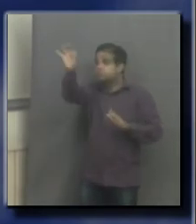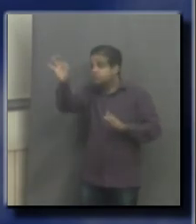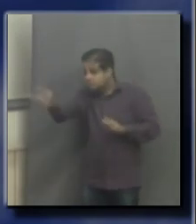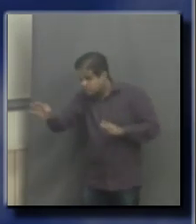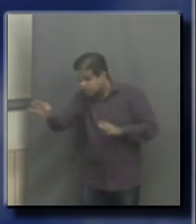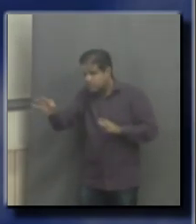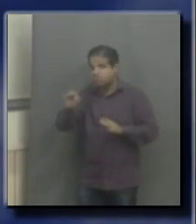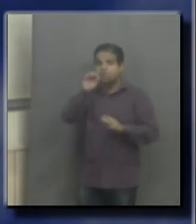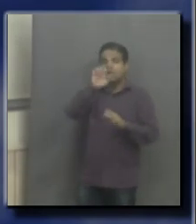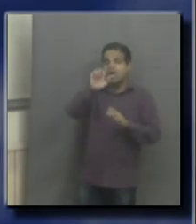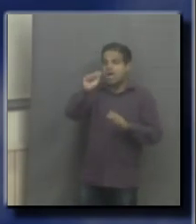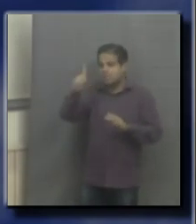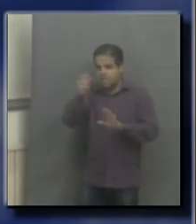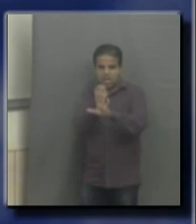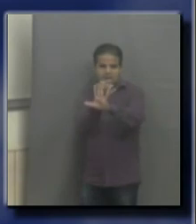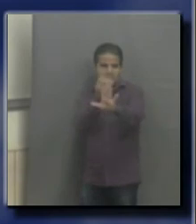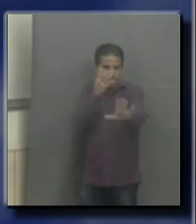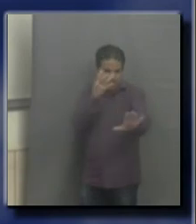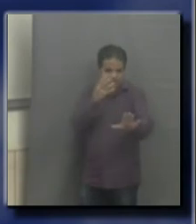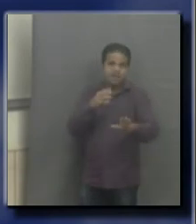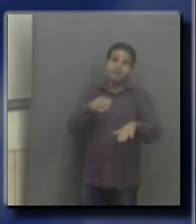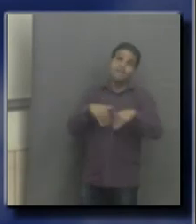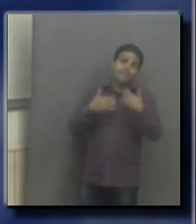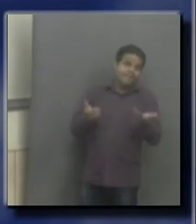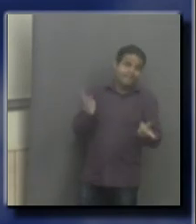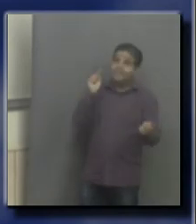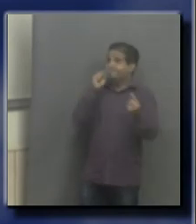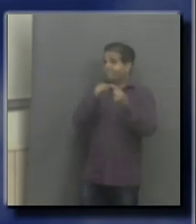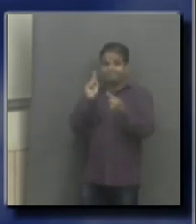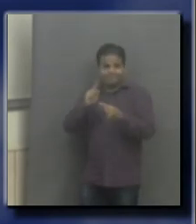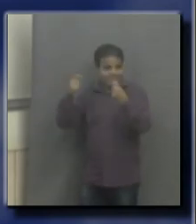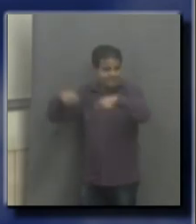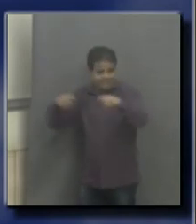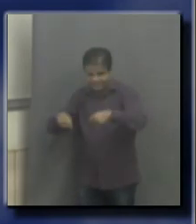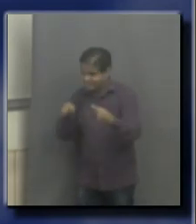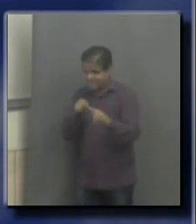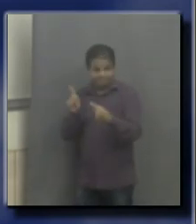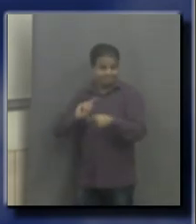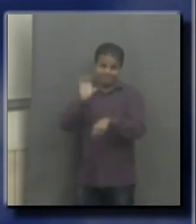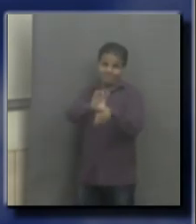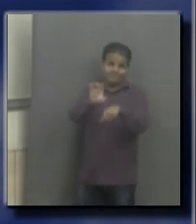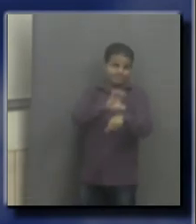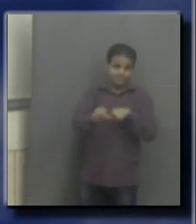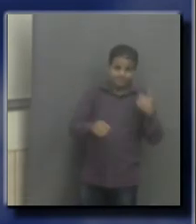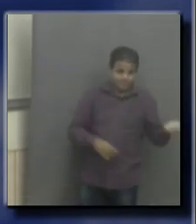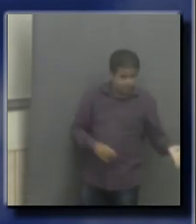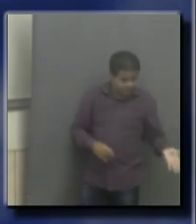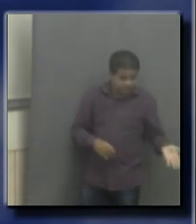20% de EAD, que muitas vezes tem pouco a ver com a necessidade do curso, né?